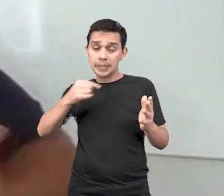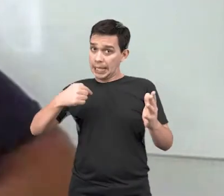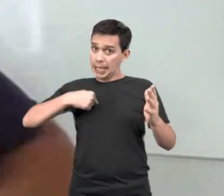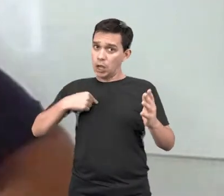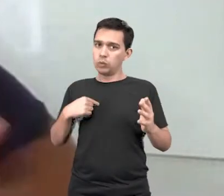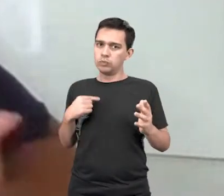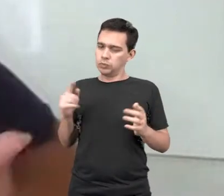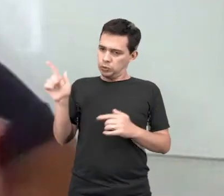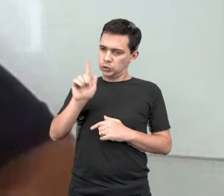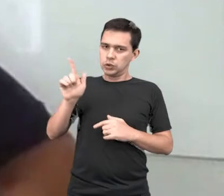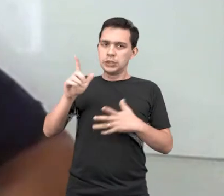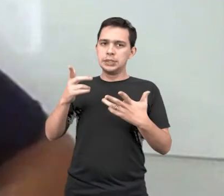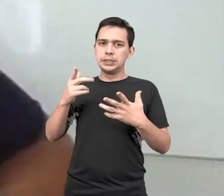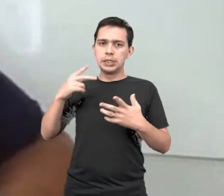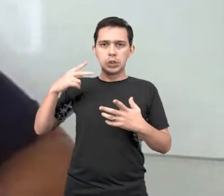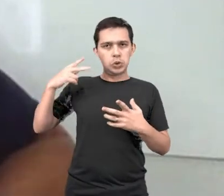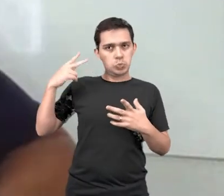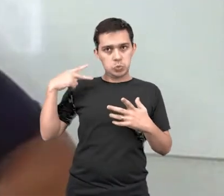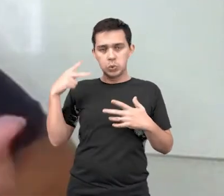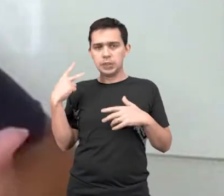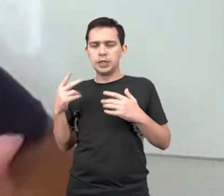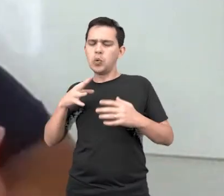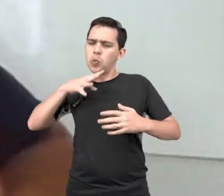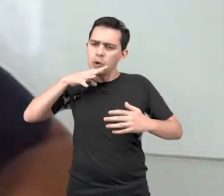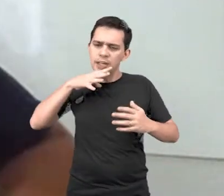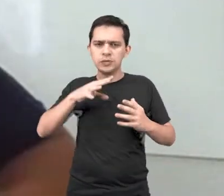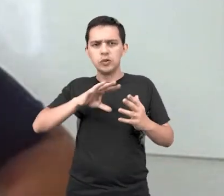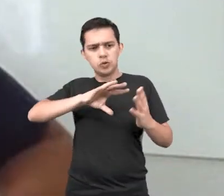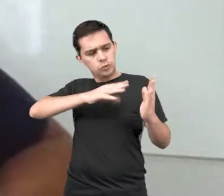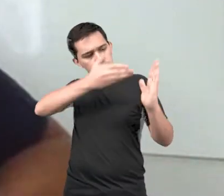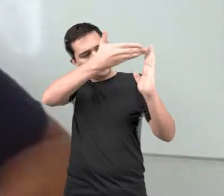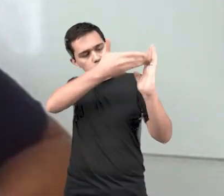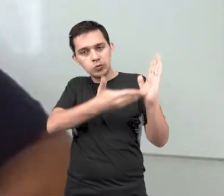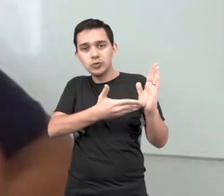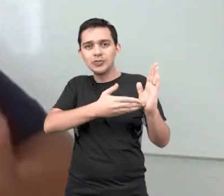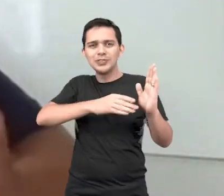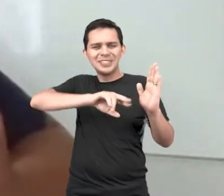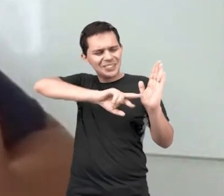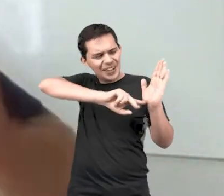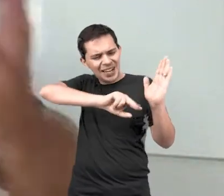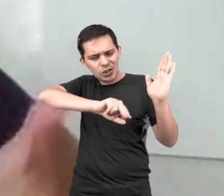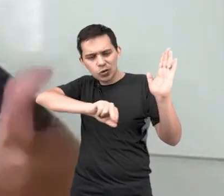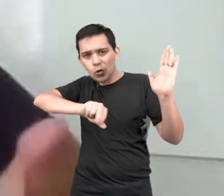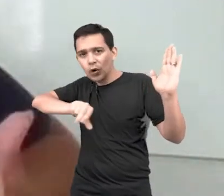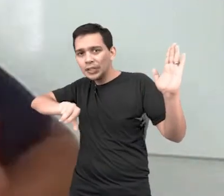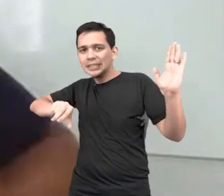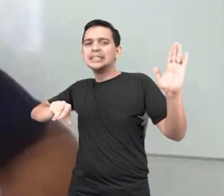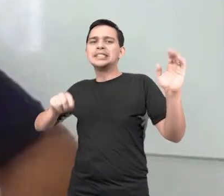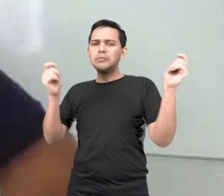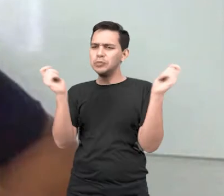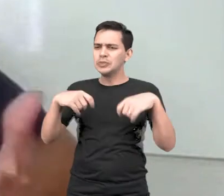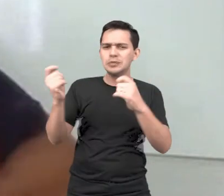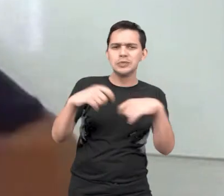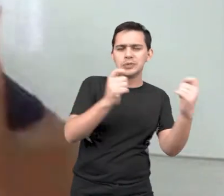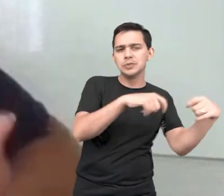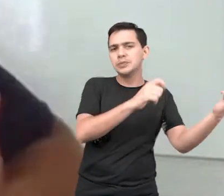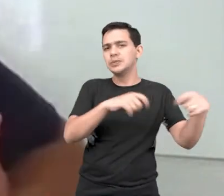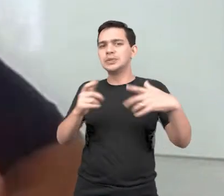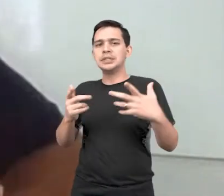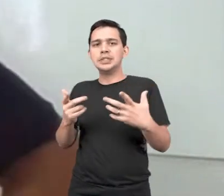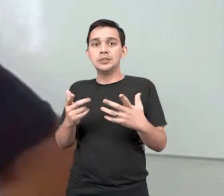eu como gestor da política, tenho conhecimento dos recursos que estão à disposição,